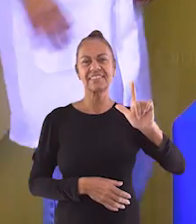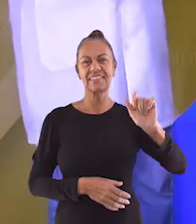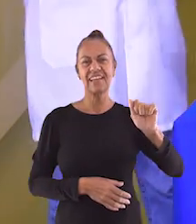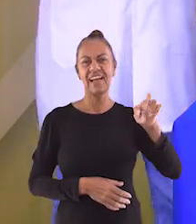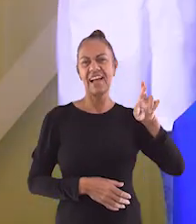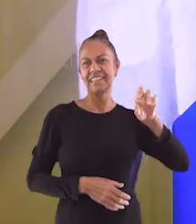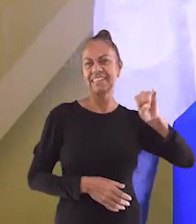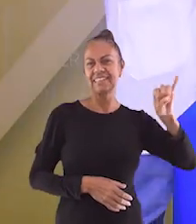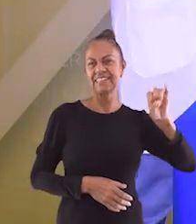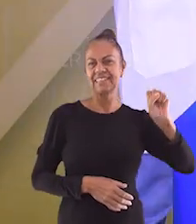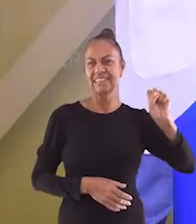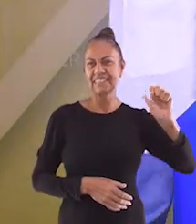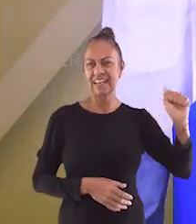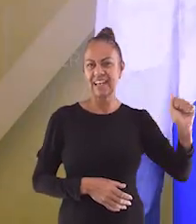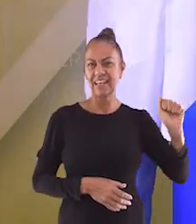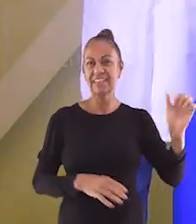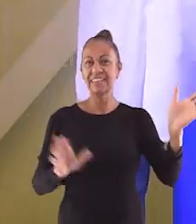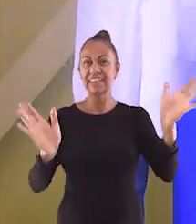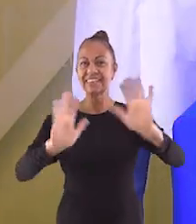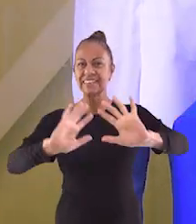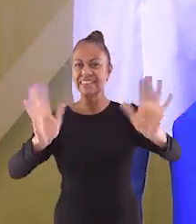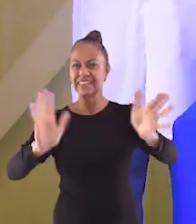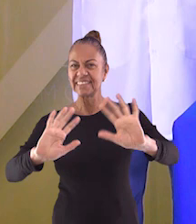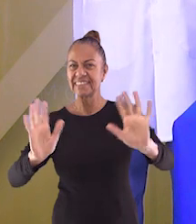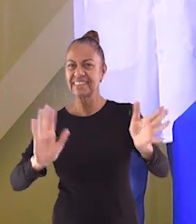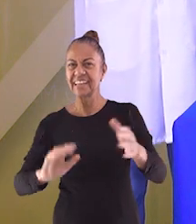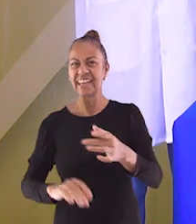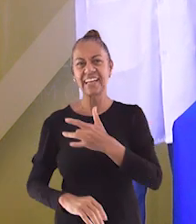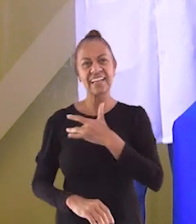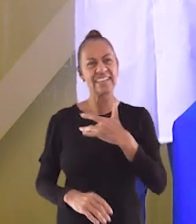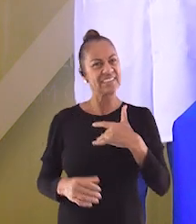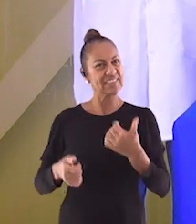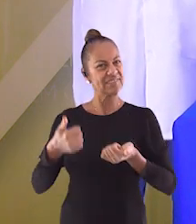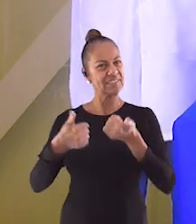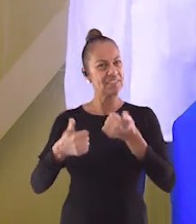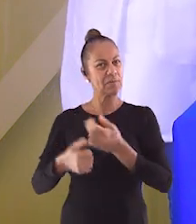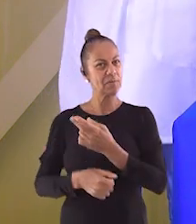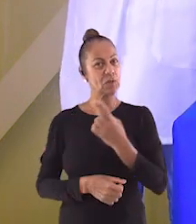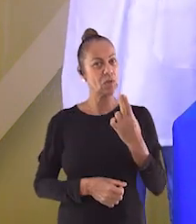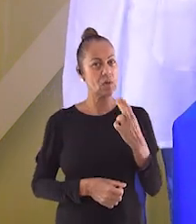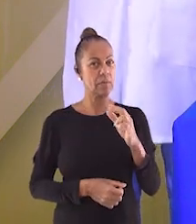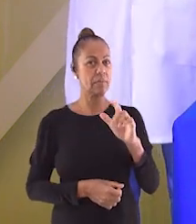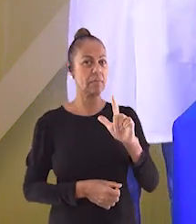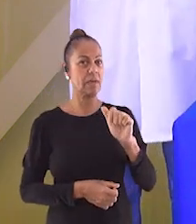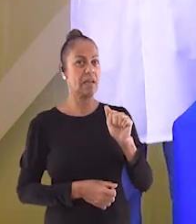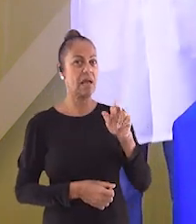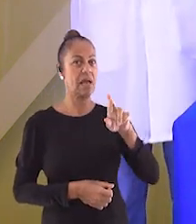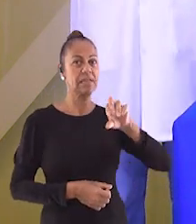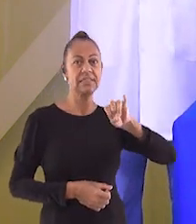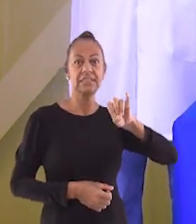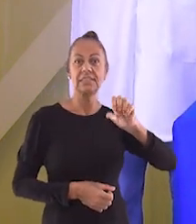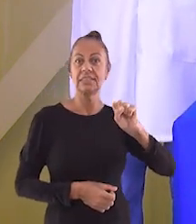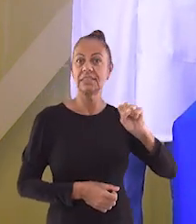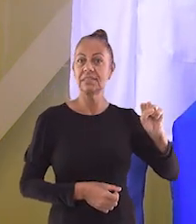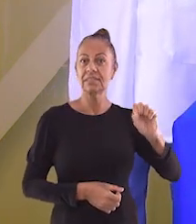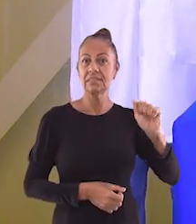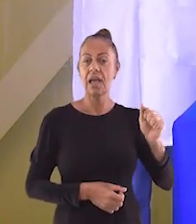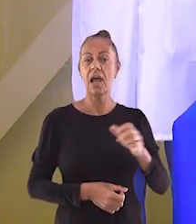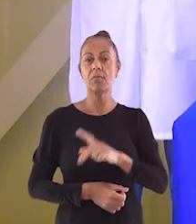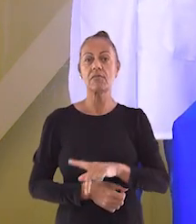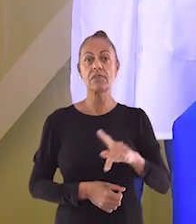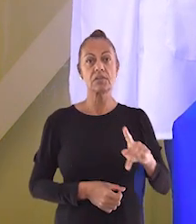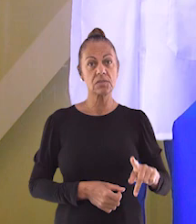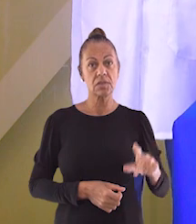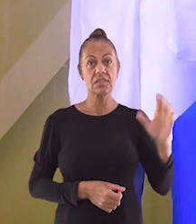Ei, Stefano, tudo bem? Tudo bem. Aí, o pessoal de casa não te conhece, fala pra eles quem você é. Ei, gente, meu nome é Larissa, eu sou professora de